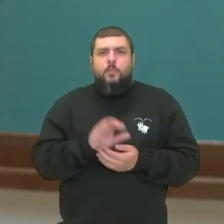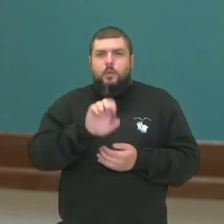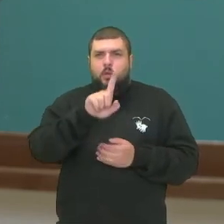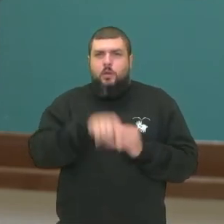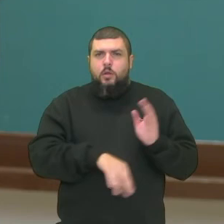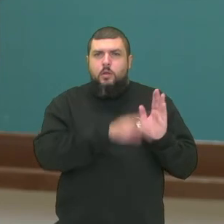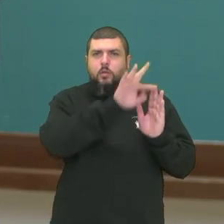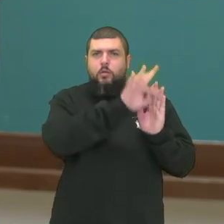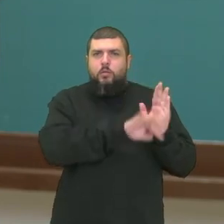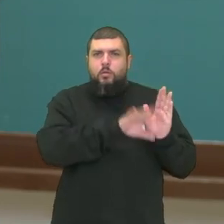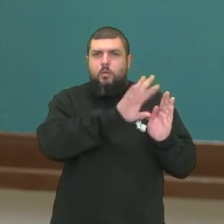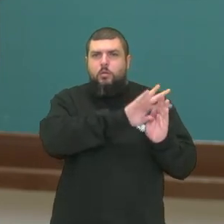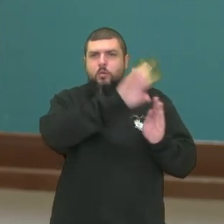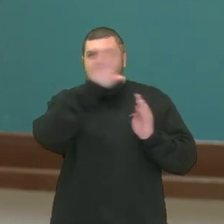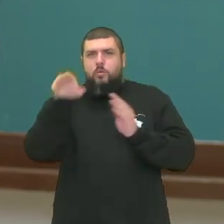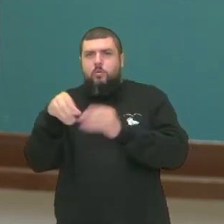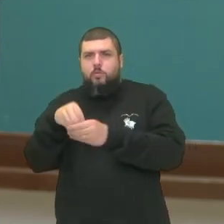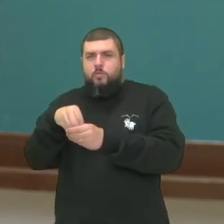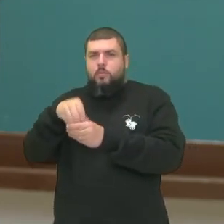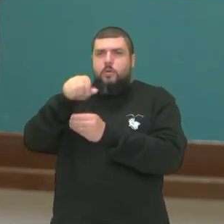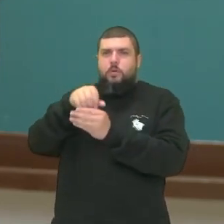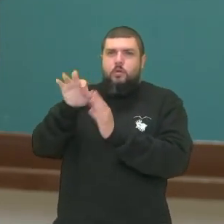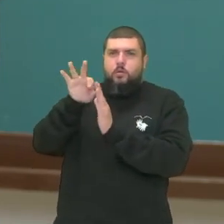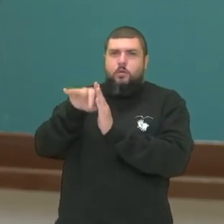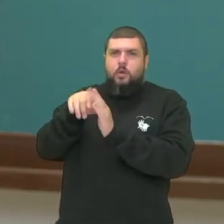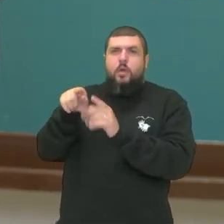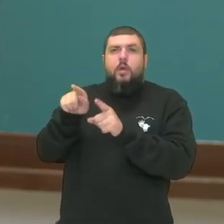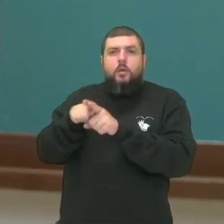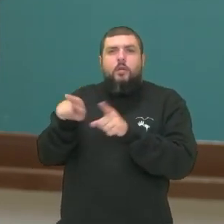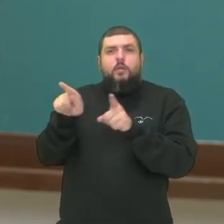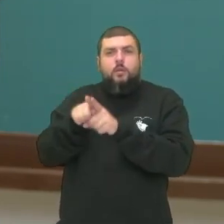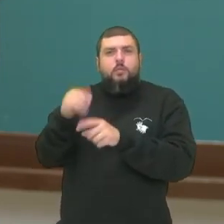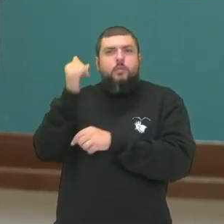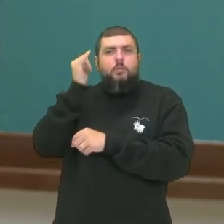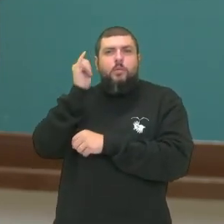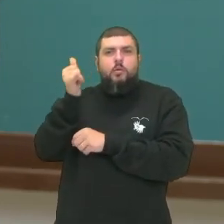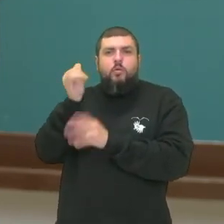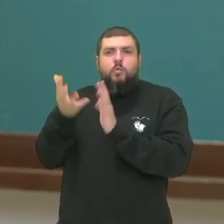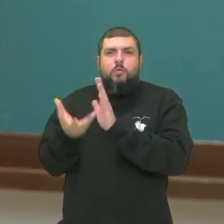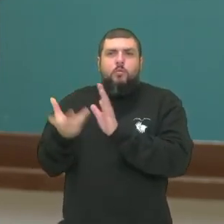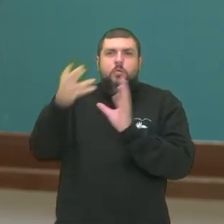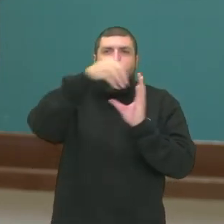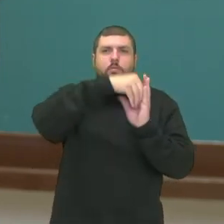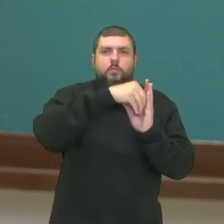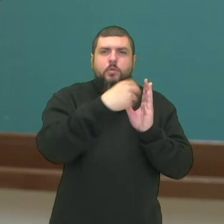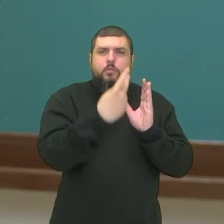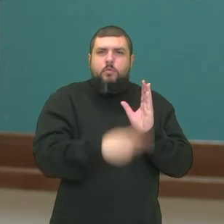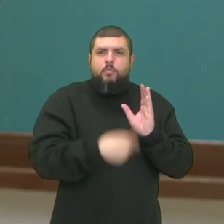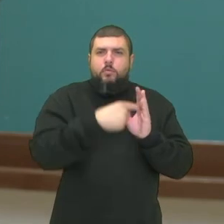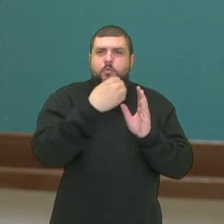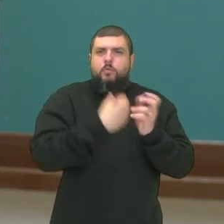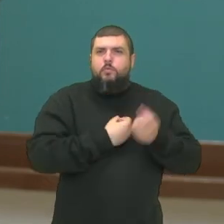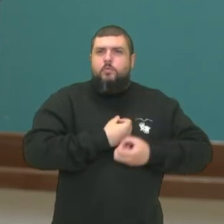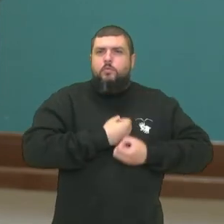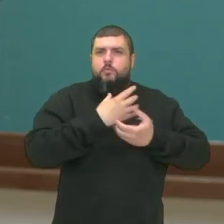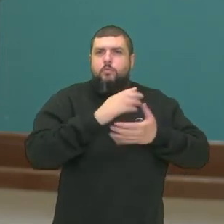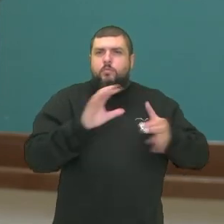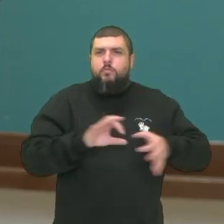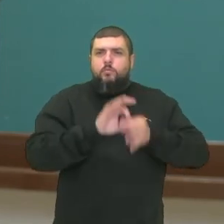e vice-versa. Então, o poema está dentro do conto e o conto dentro do poema. Essa que é a ideia da